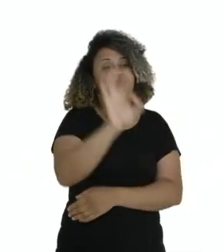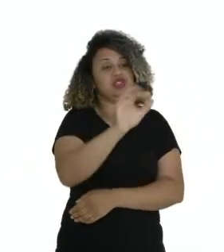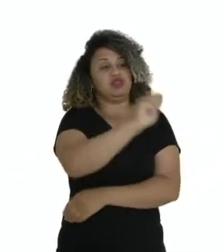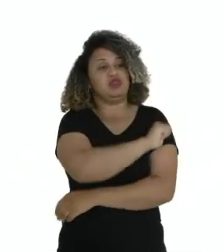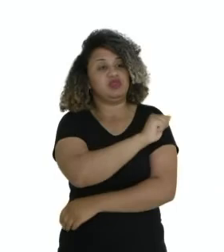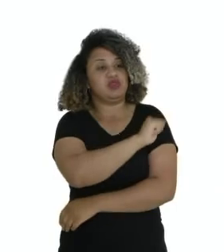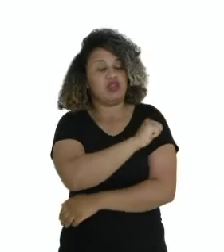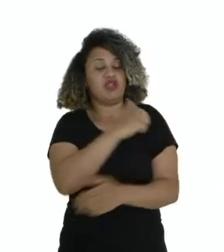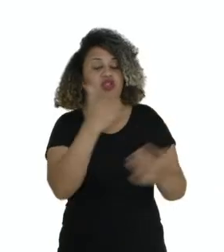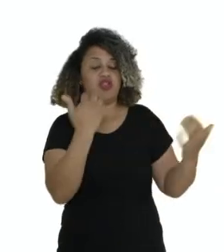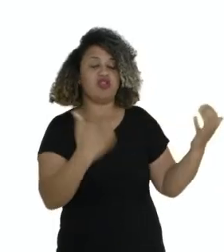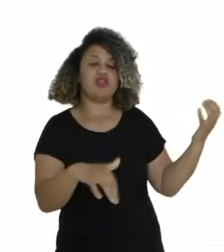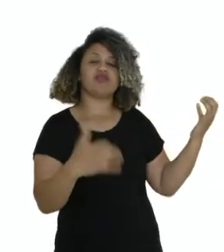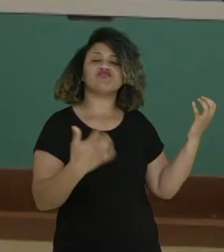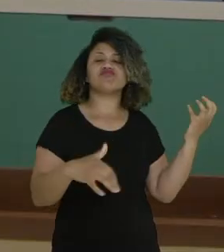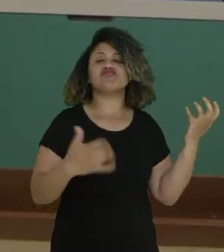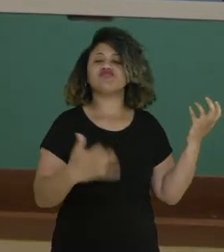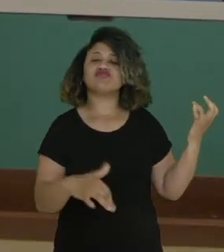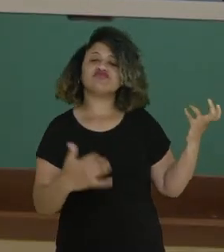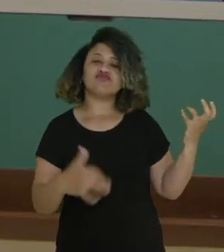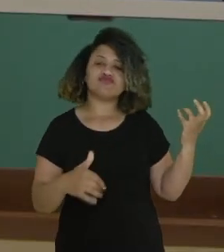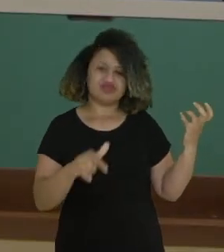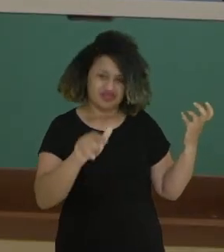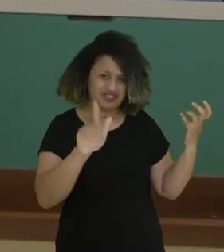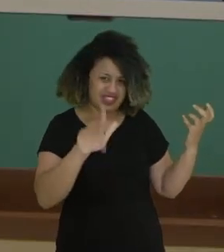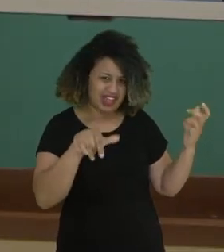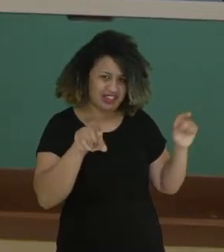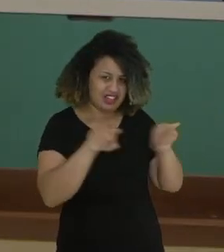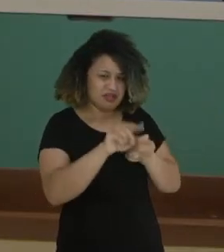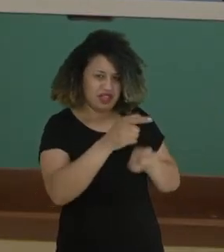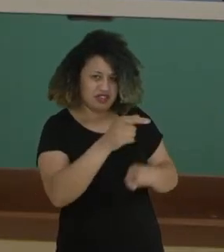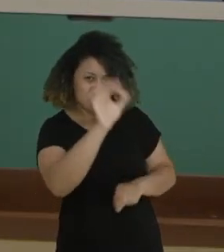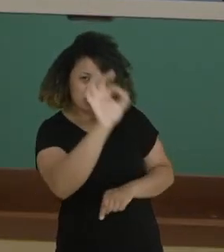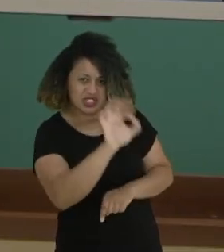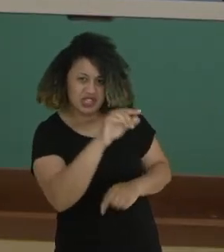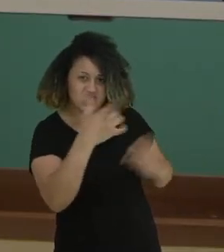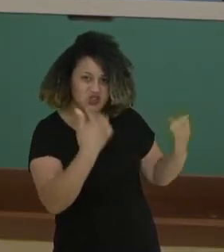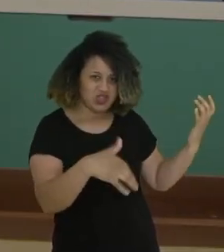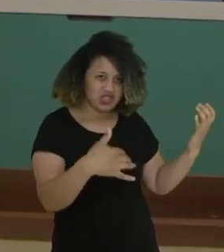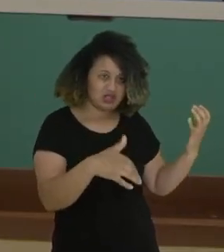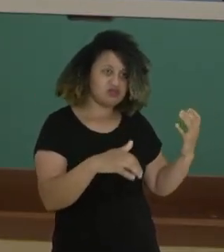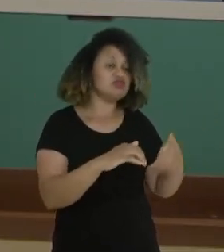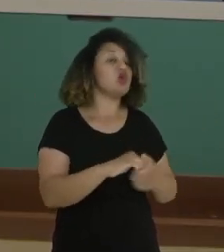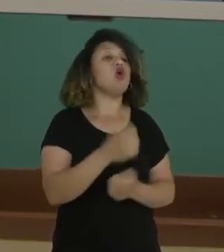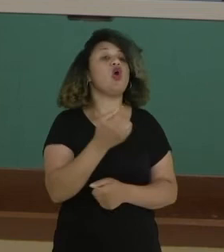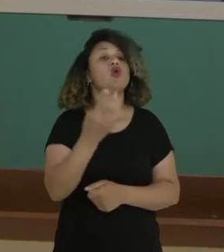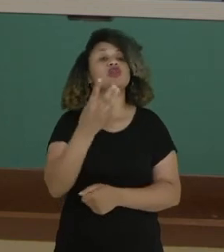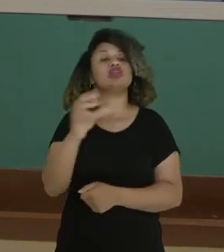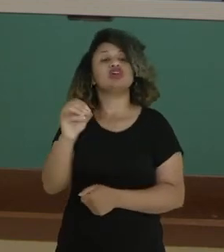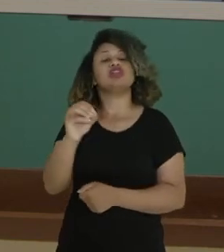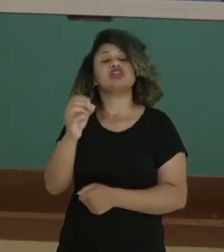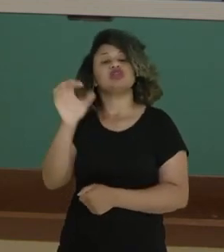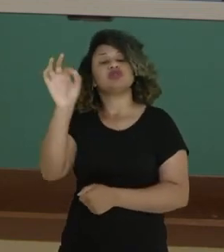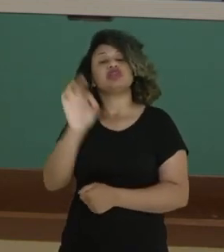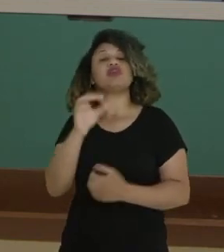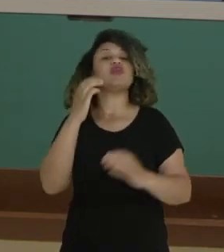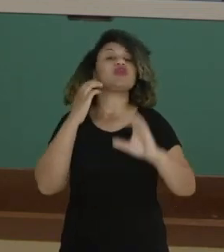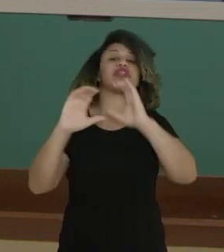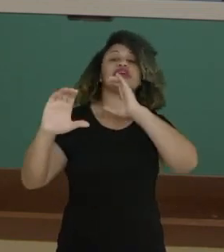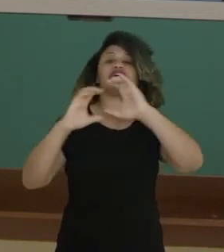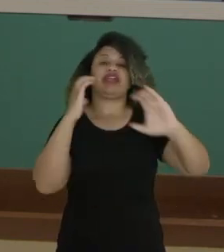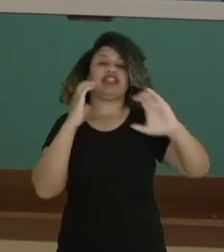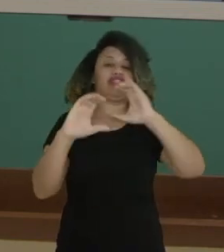tocam violão. Você está nesse grupo? Hein? Ou você está nesse grupo, 30% que cantam?